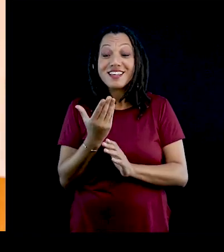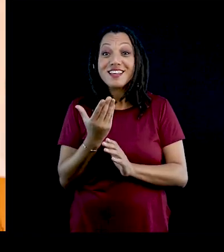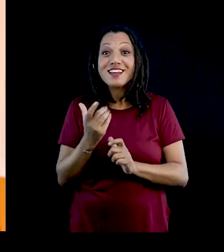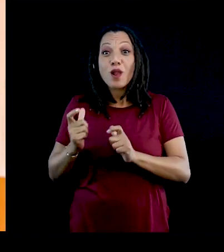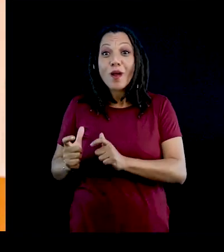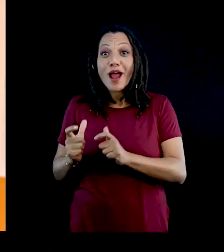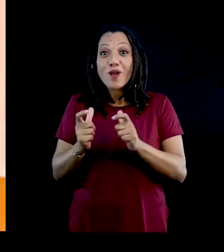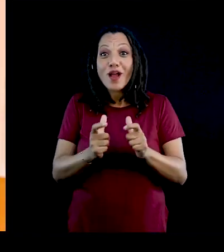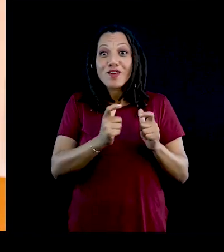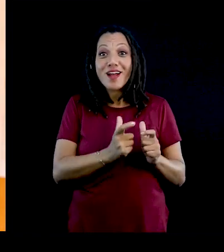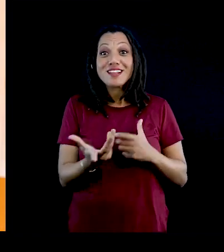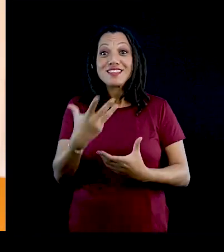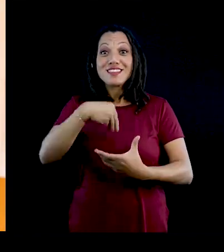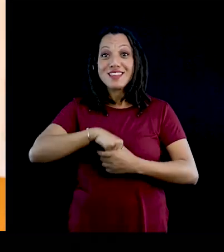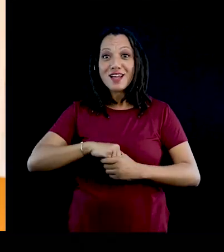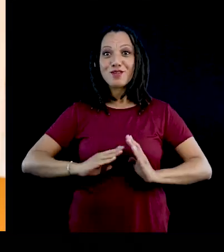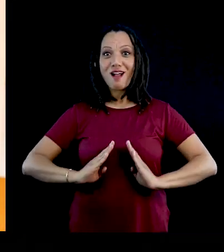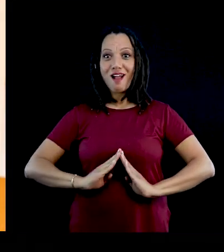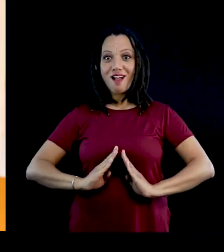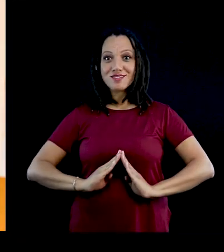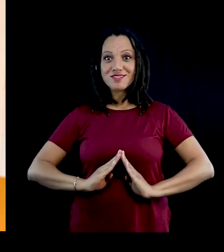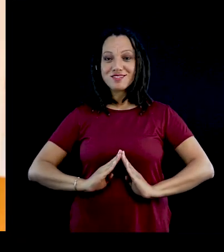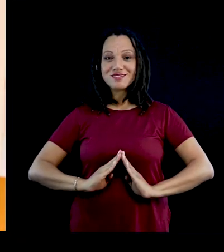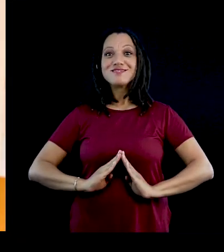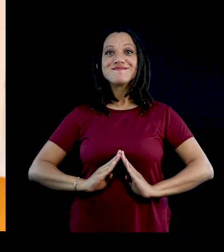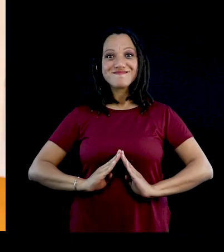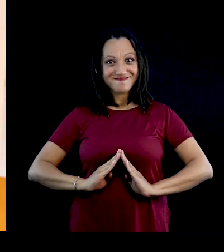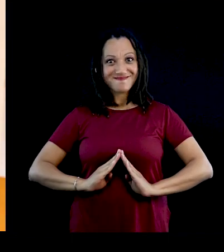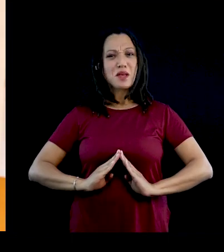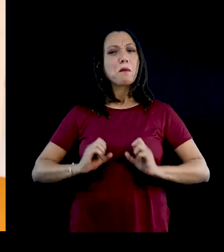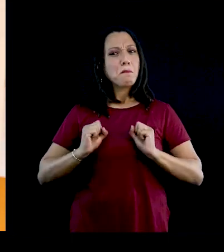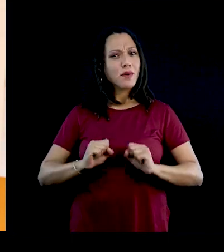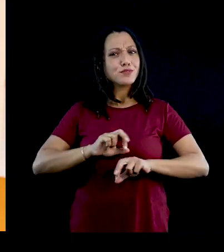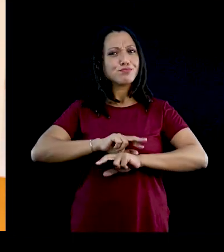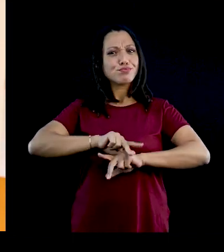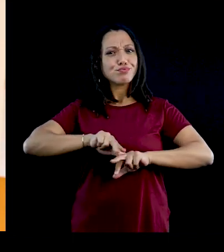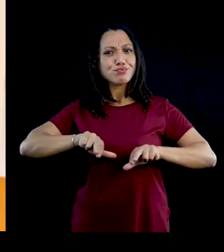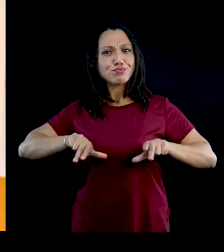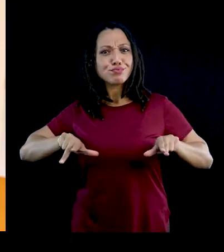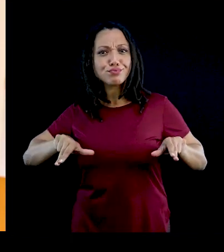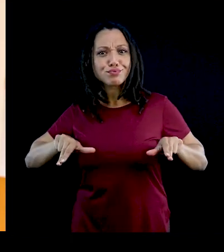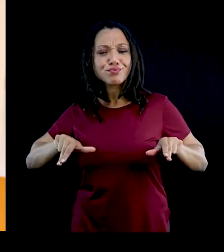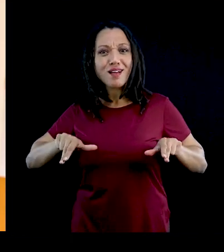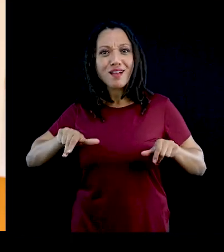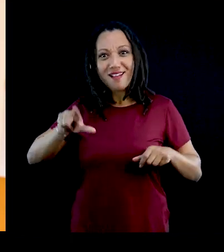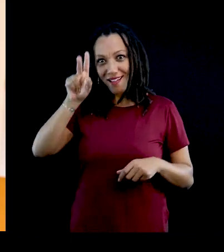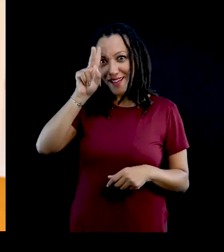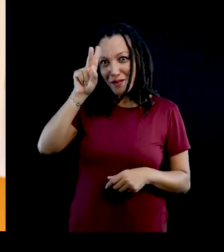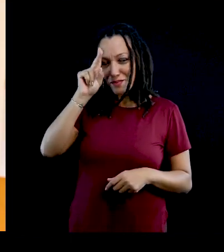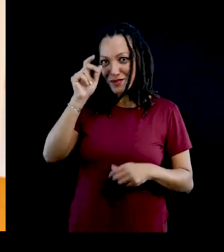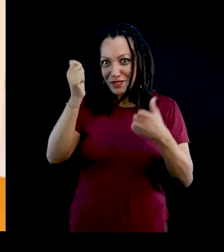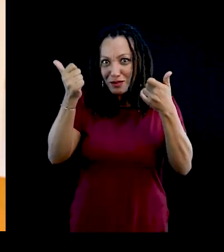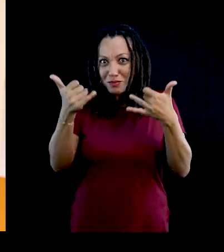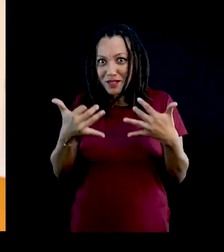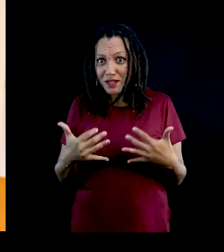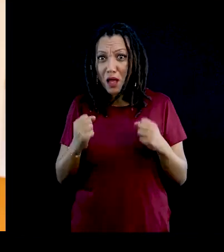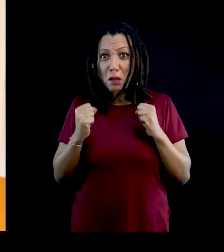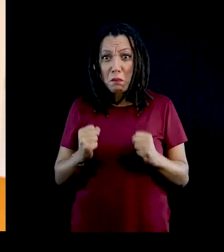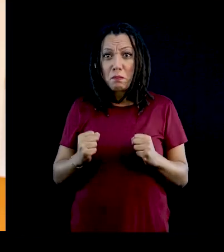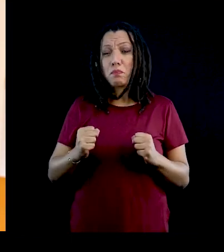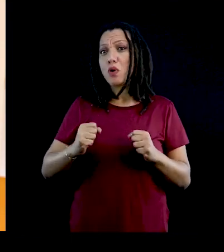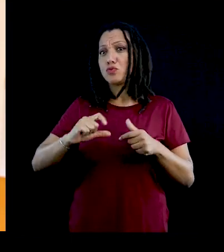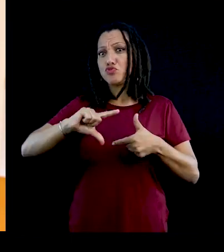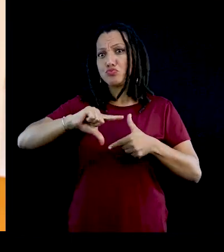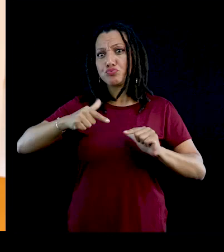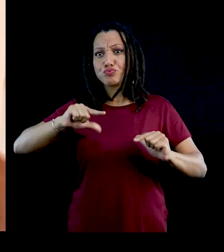espaços dentro do seu personagem. E aí eles podem ser muito variados. Você pode fazer, como eu já tinha dito, de formatos